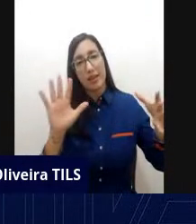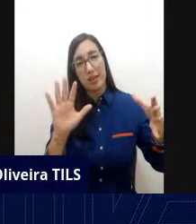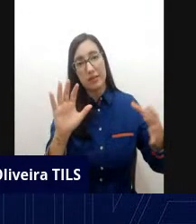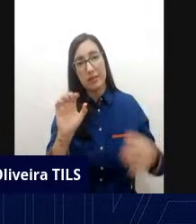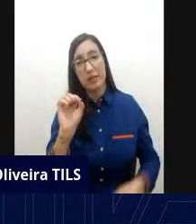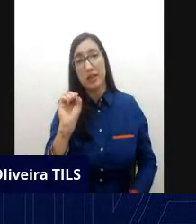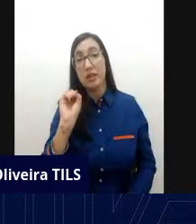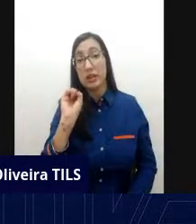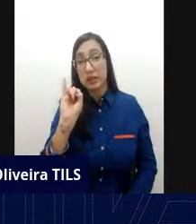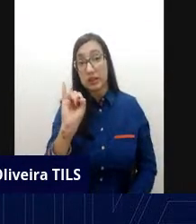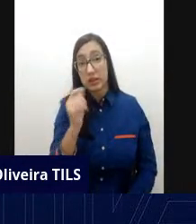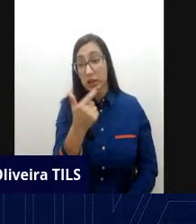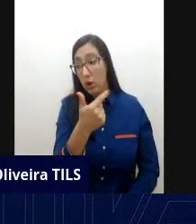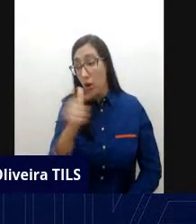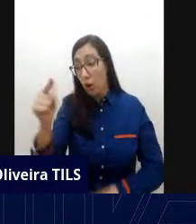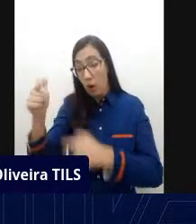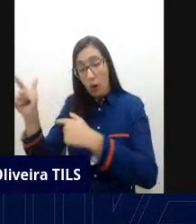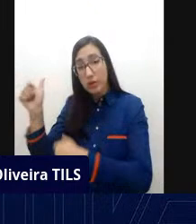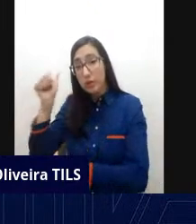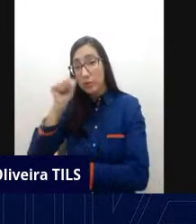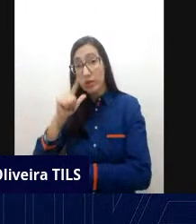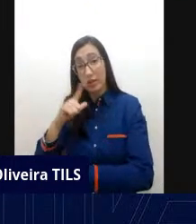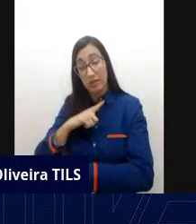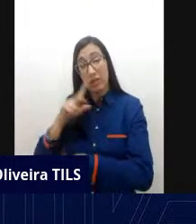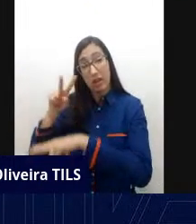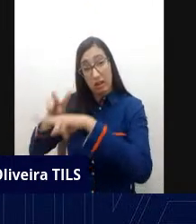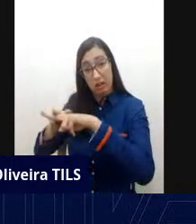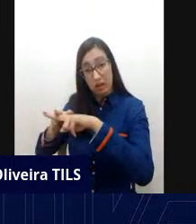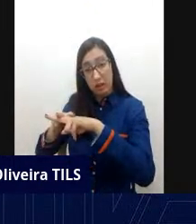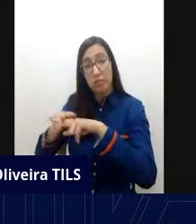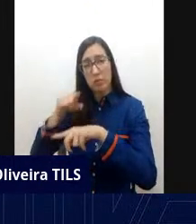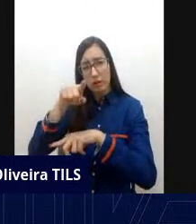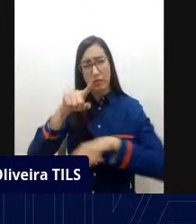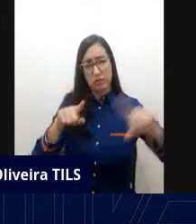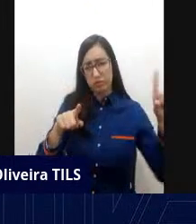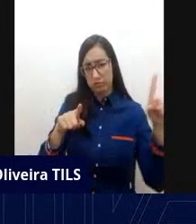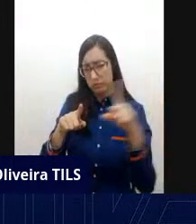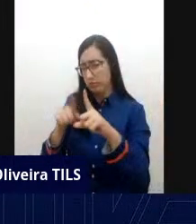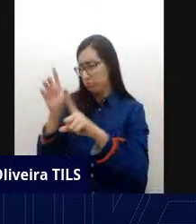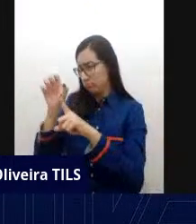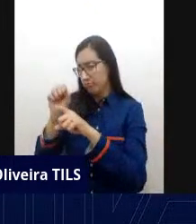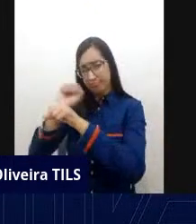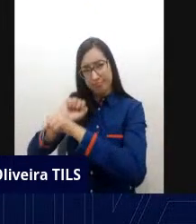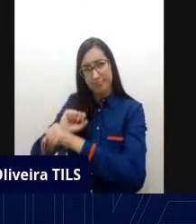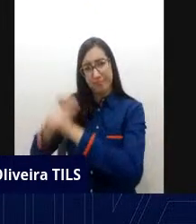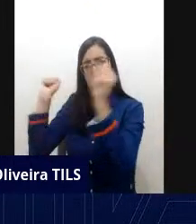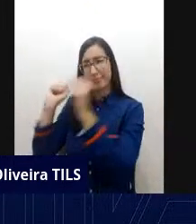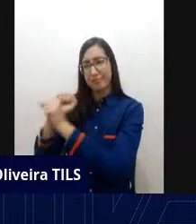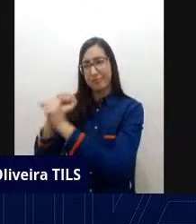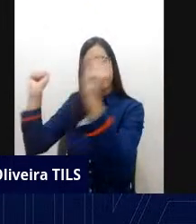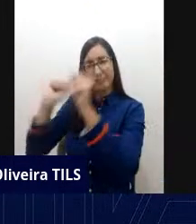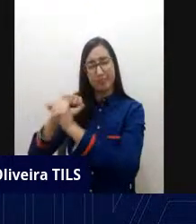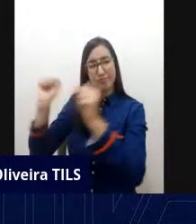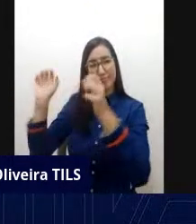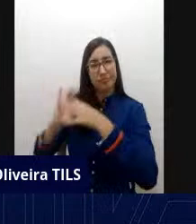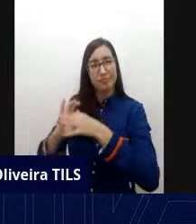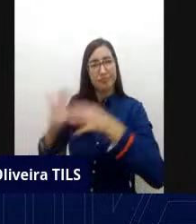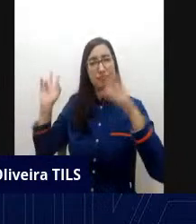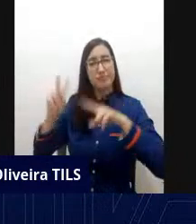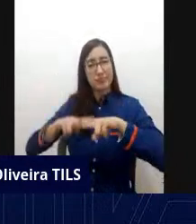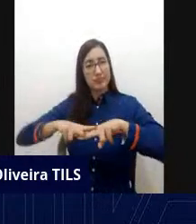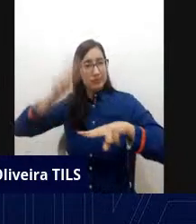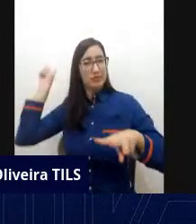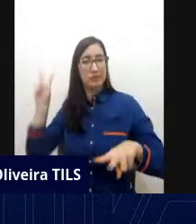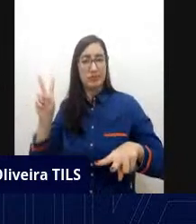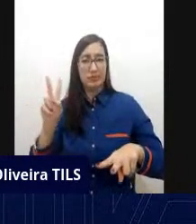prisioneiras, mesmo que as correntes delas sejam diferentes da minha. Então, a gente se soma a Mirtes, a gente se soma a Marta e a tantas